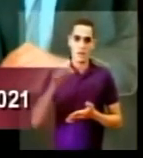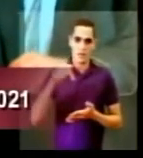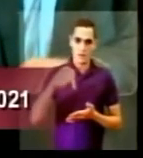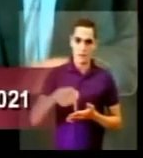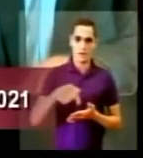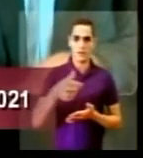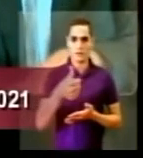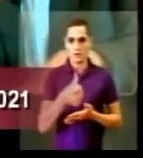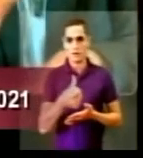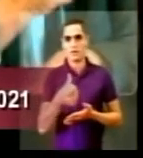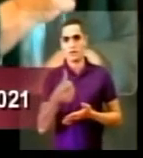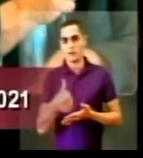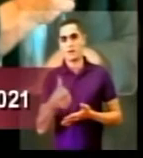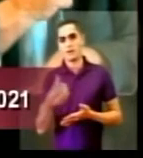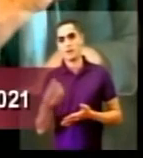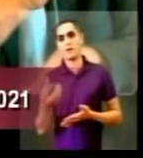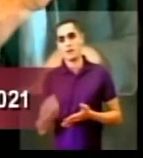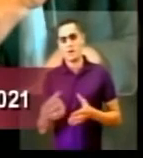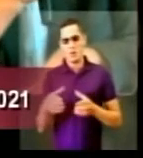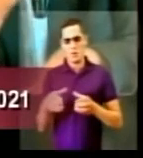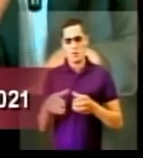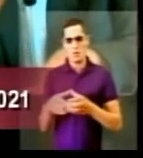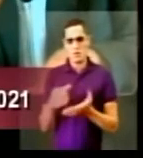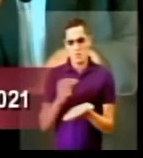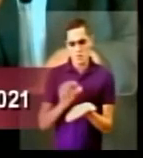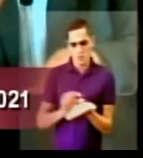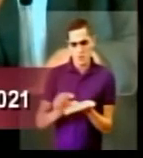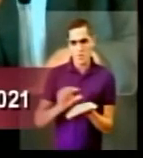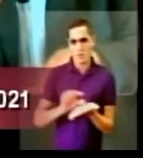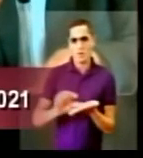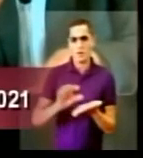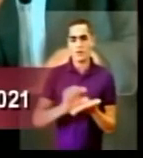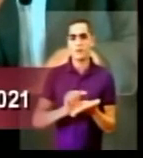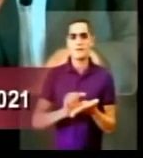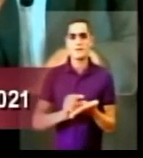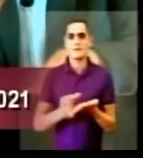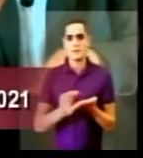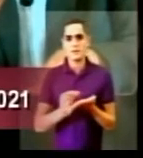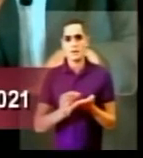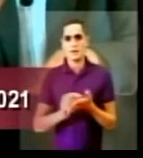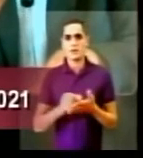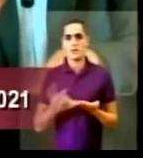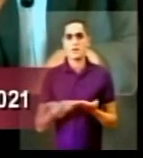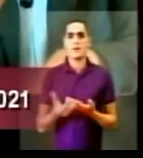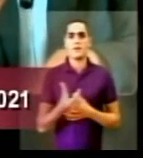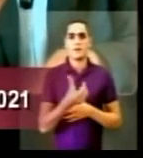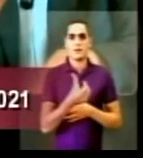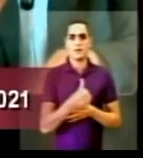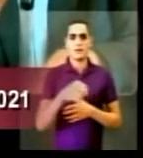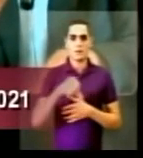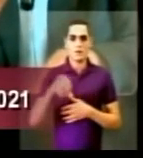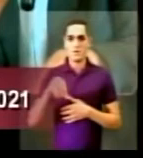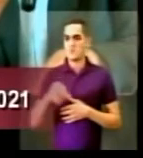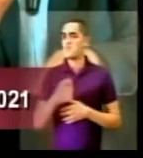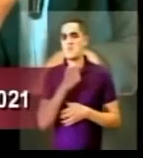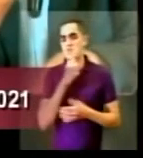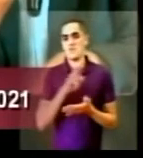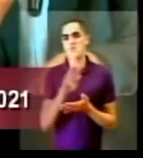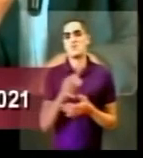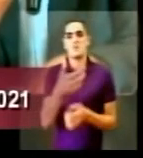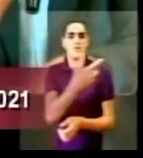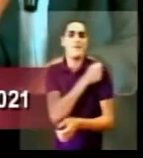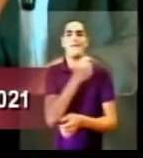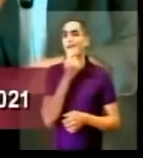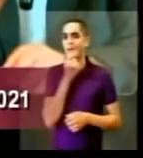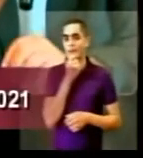17.660, sendo que dessa 2.980 não foram utilizados, que começarão a ser